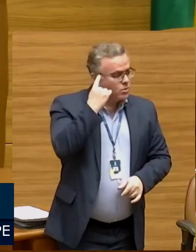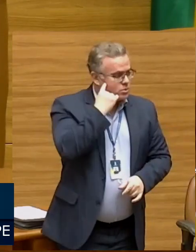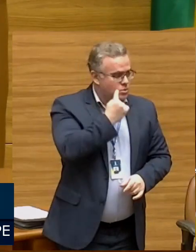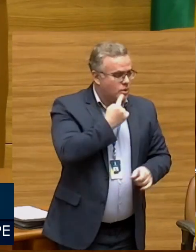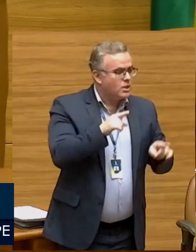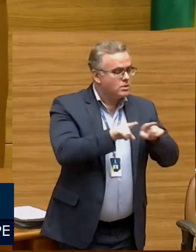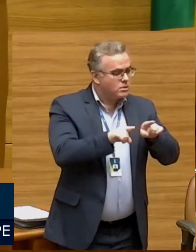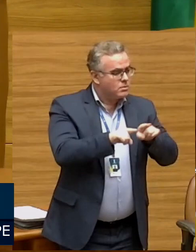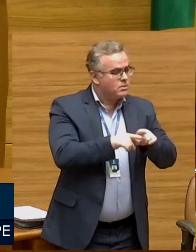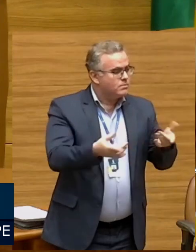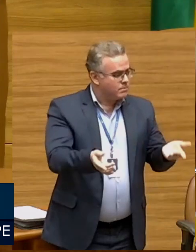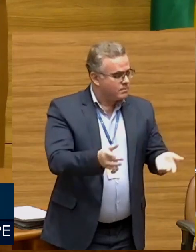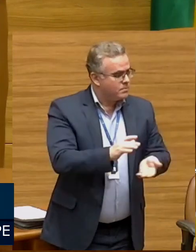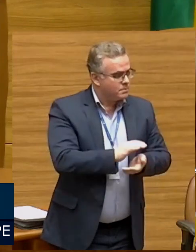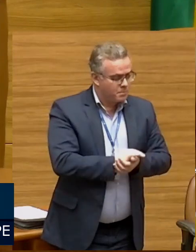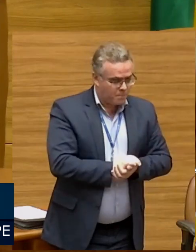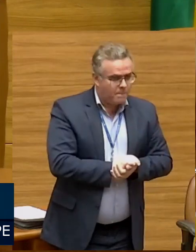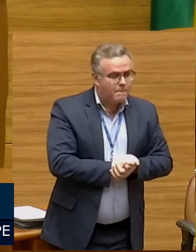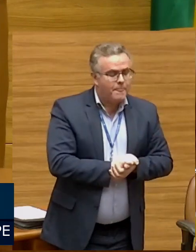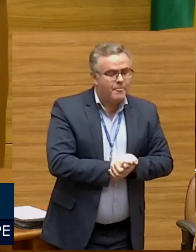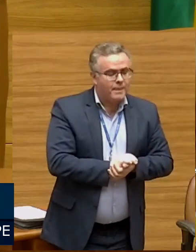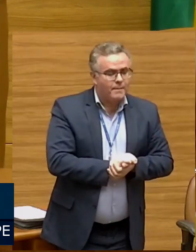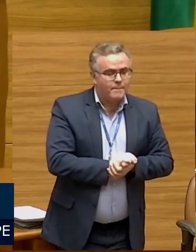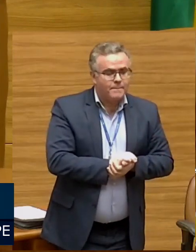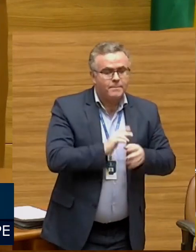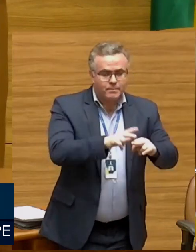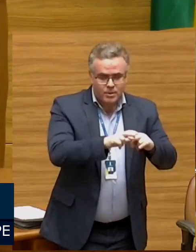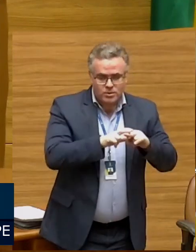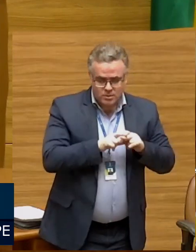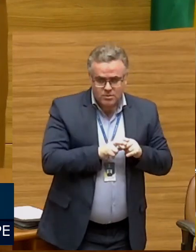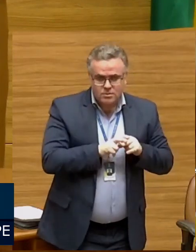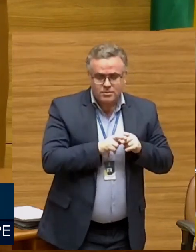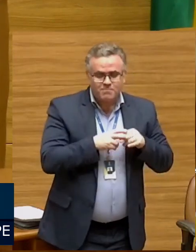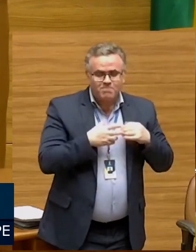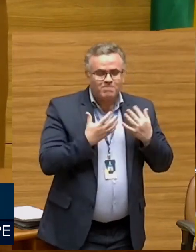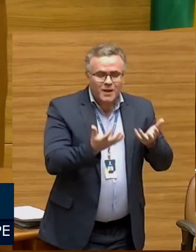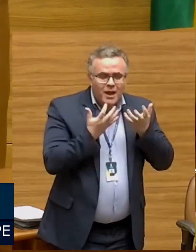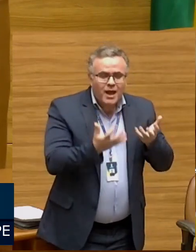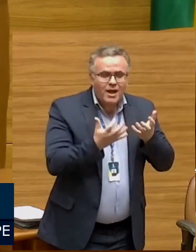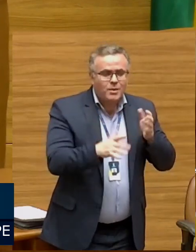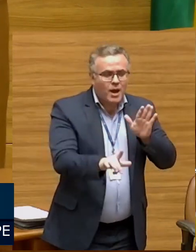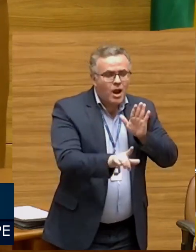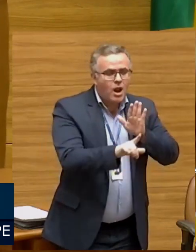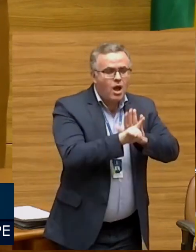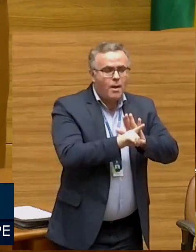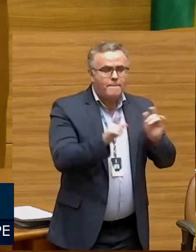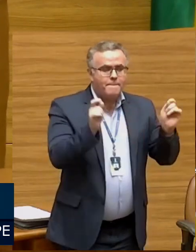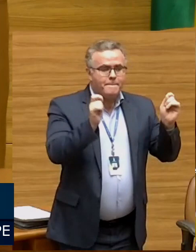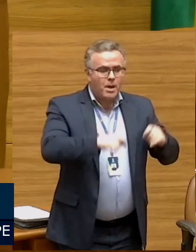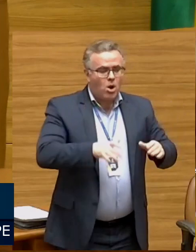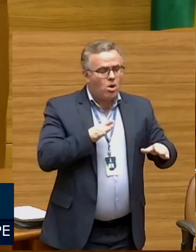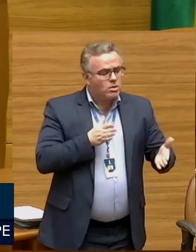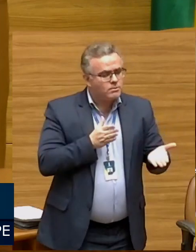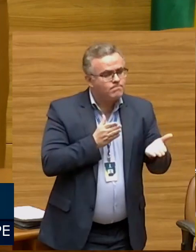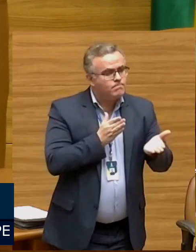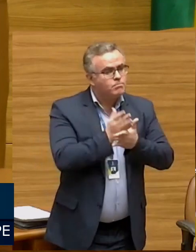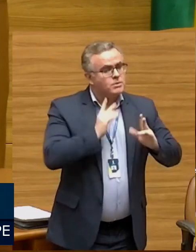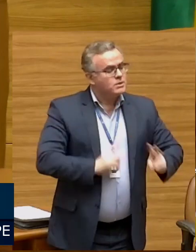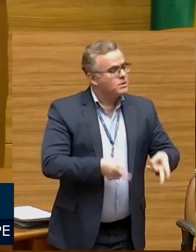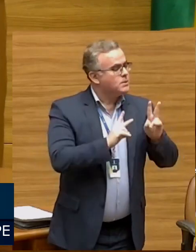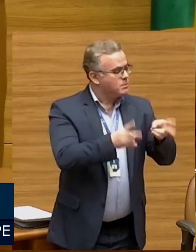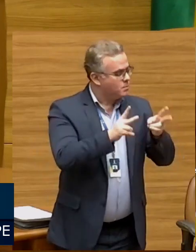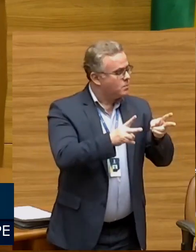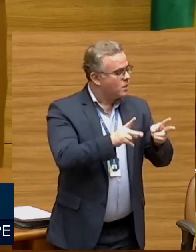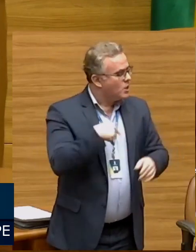com deficiência auditiva. Espero que essa lei possa também ser aplicada e que a gente